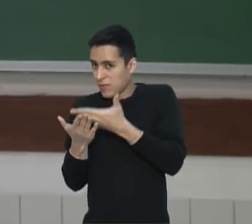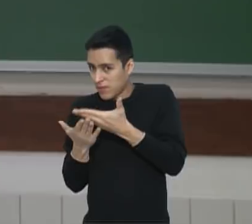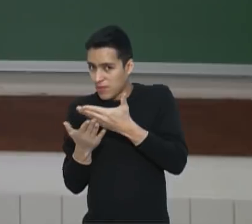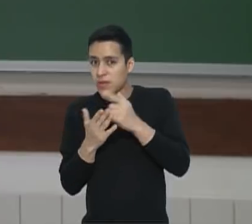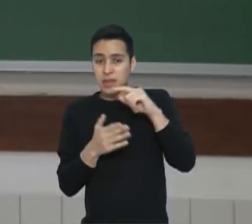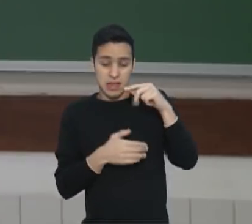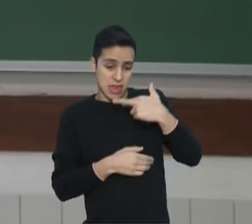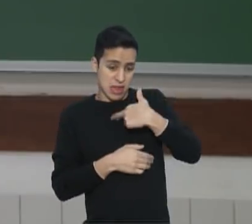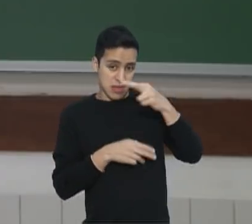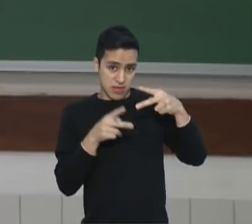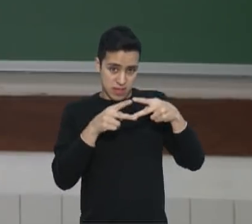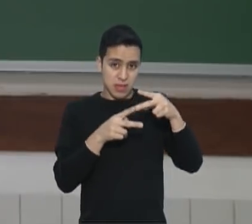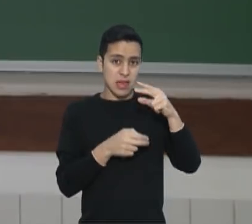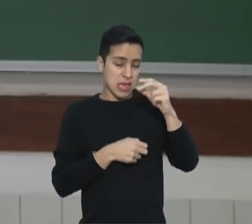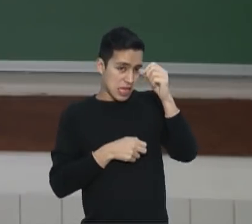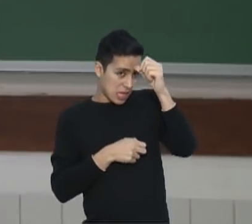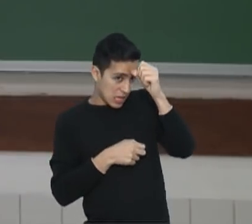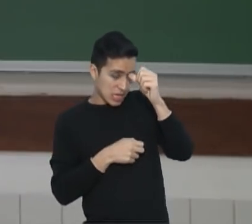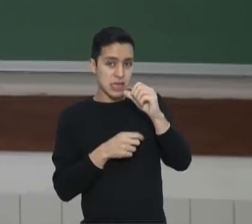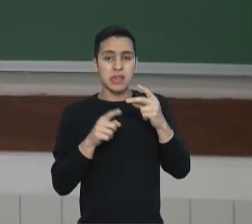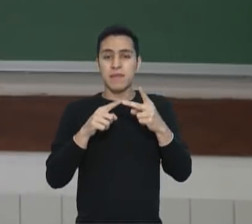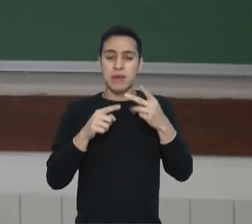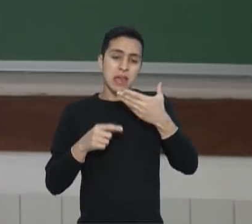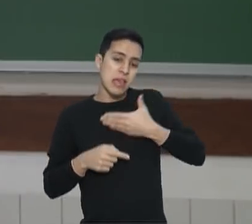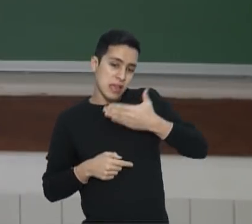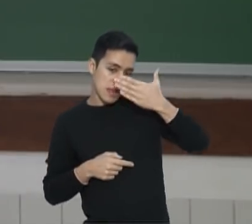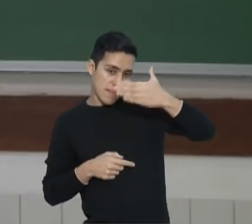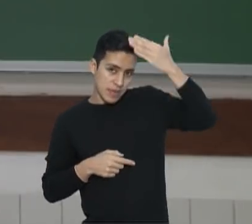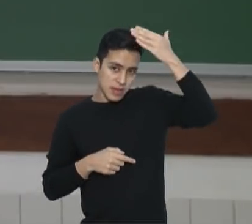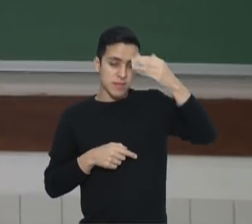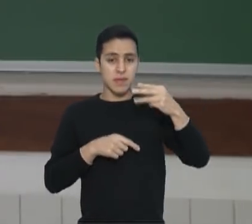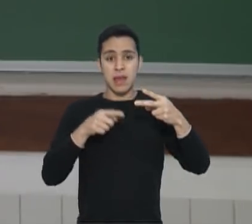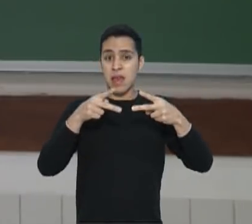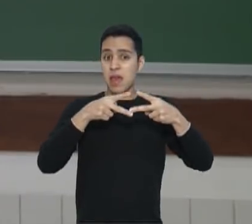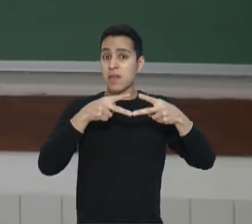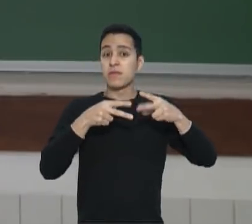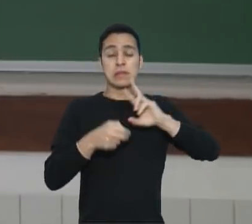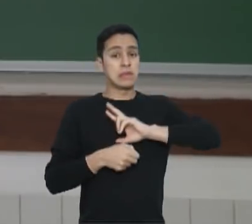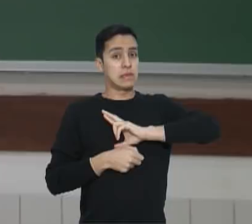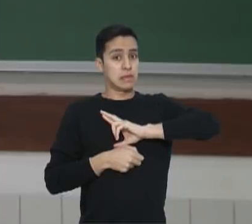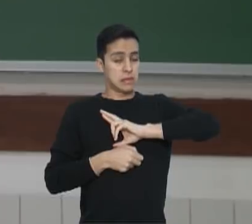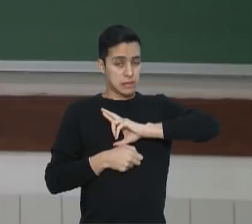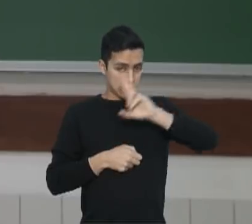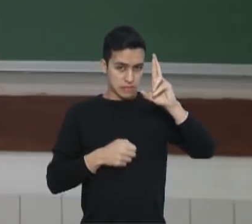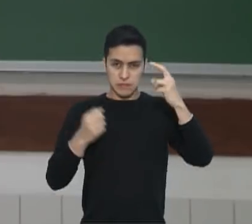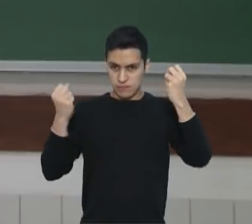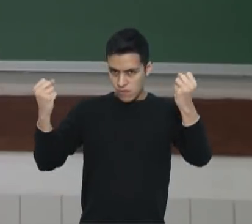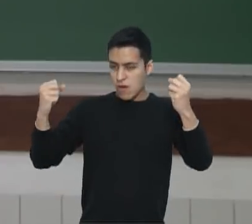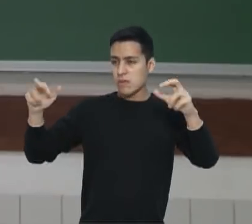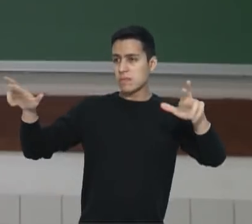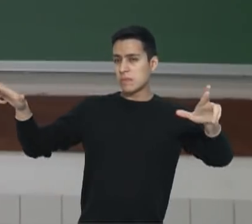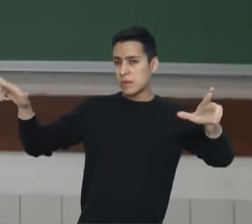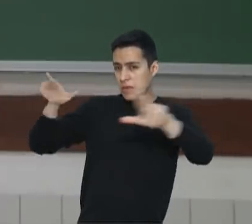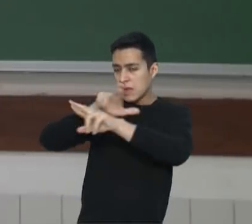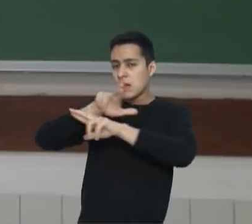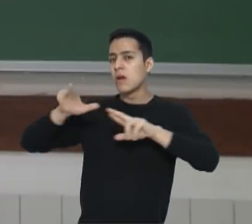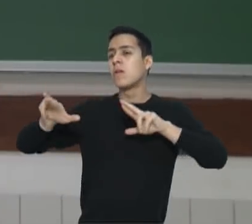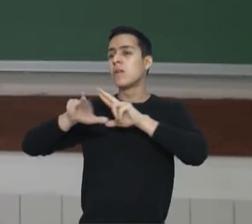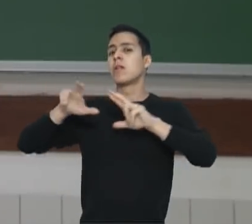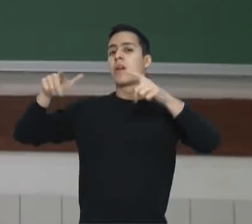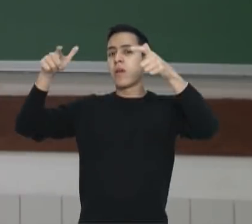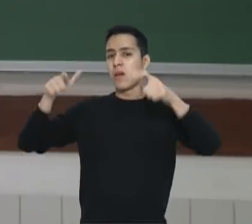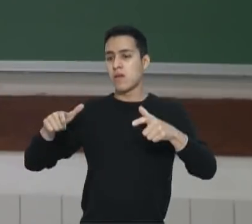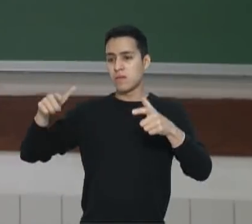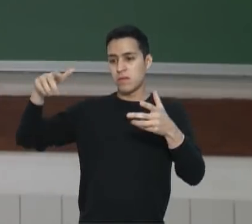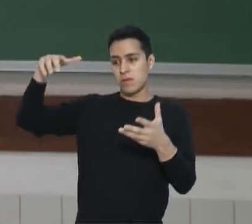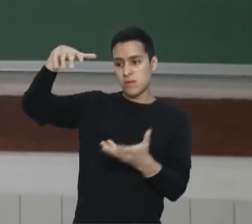O hinduísmo e o islamismo. São duas grandes religiões que estão bastante presentes no